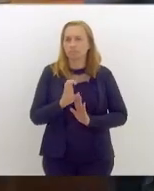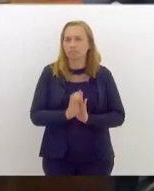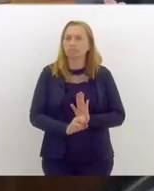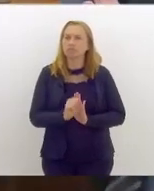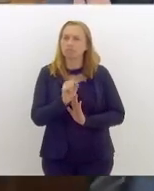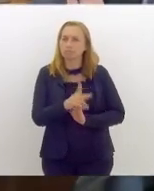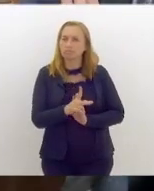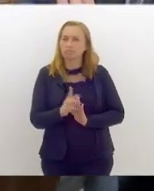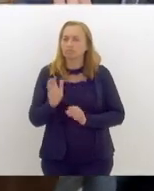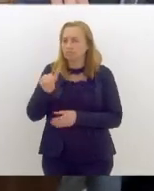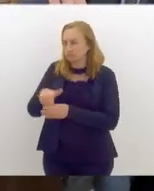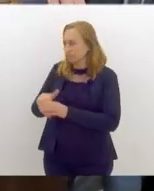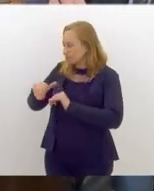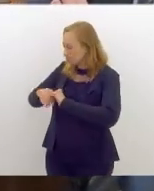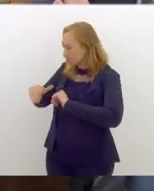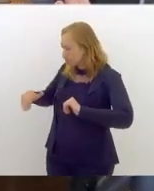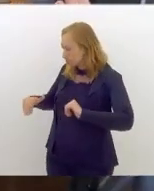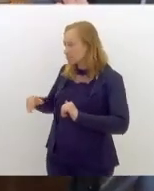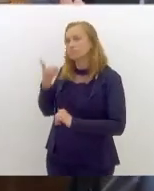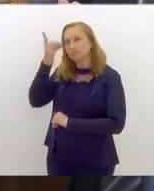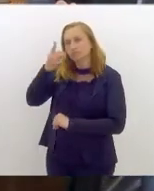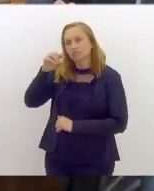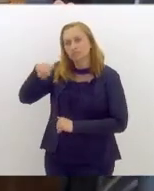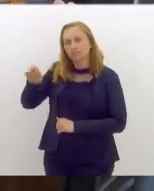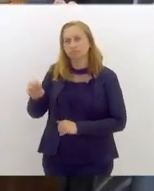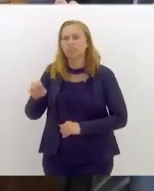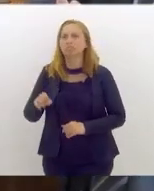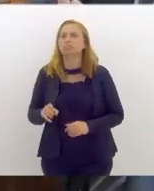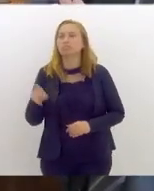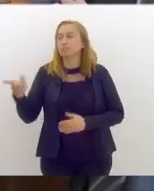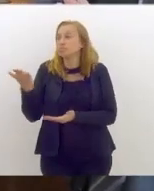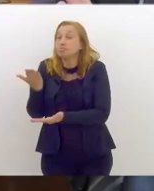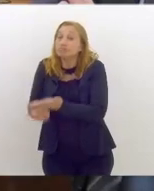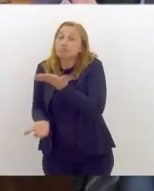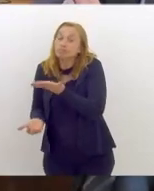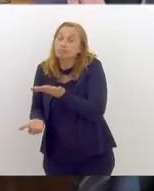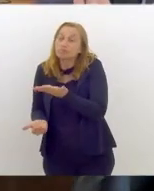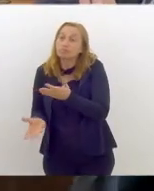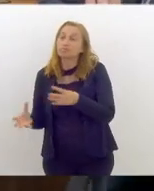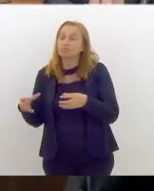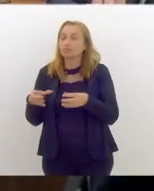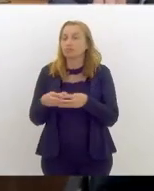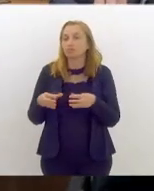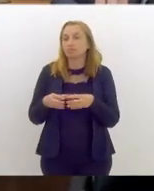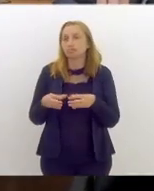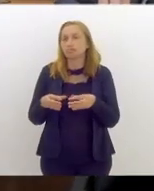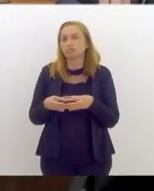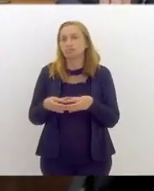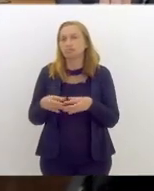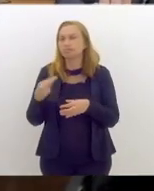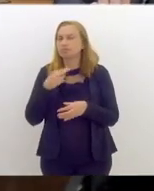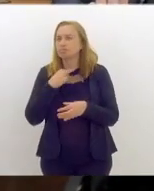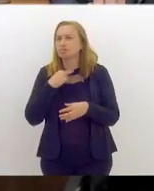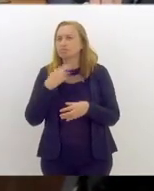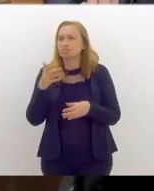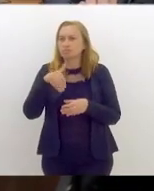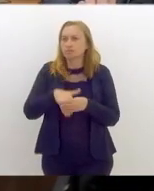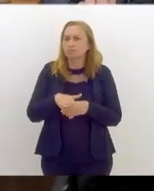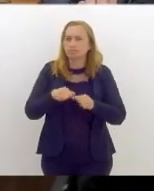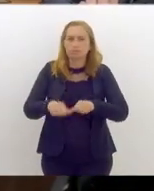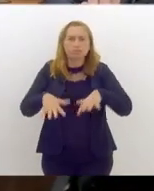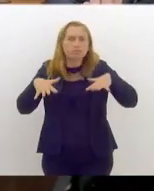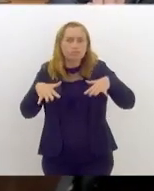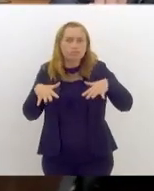o voto em separado do deputado Alexandre ele foi derrotado na comissão ele não pode ser votado em